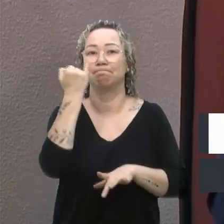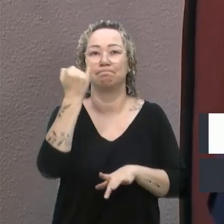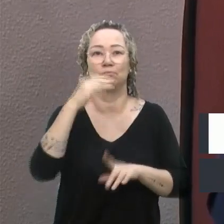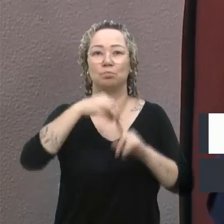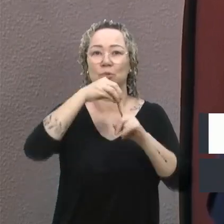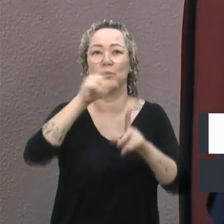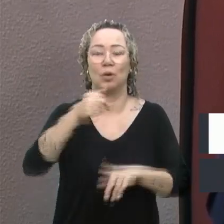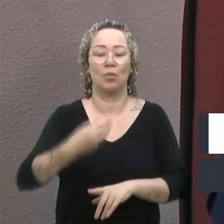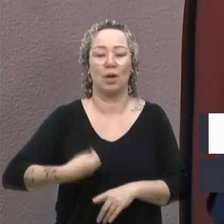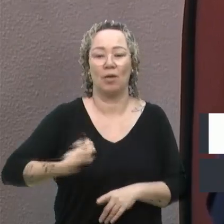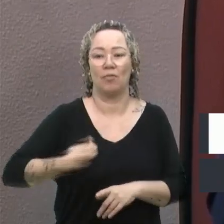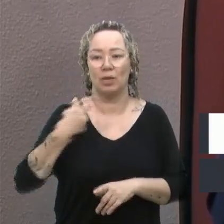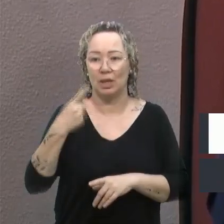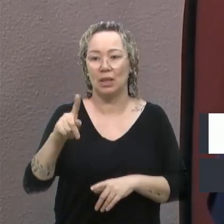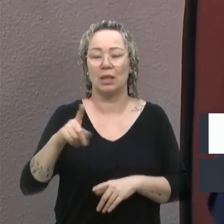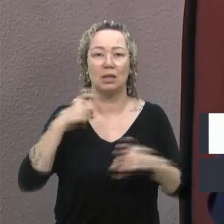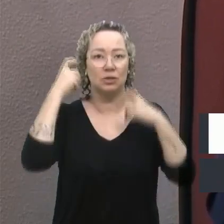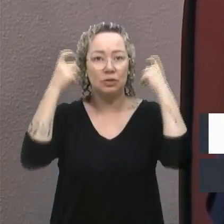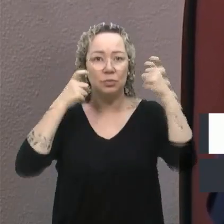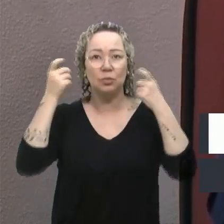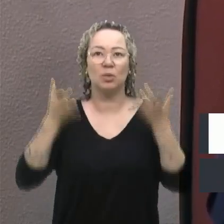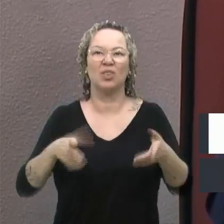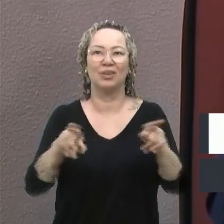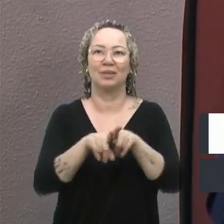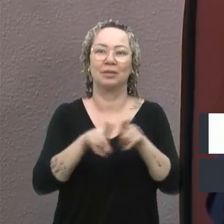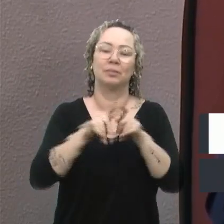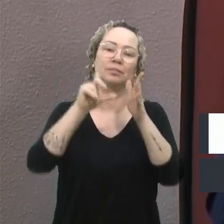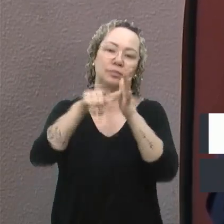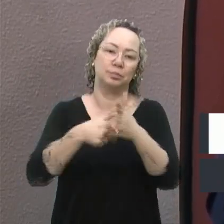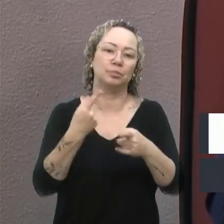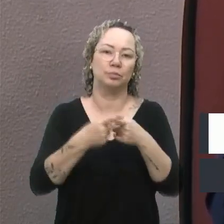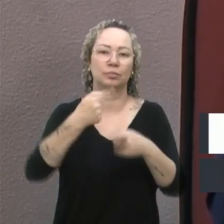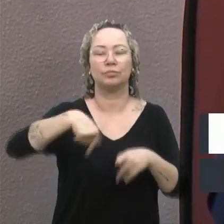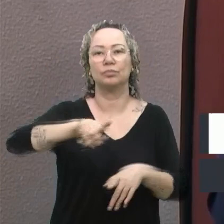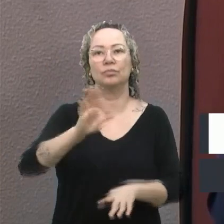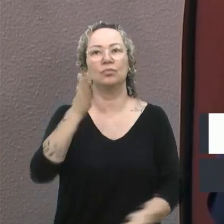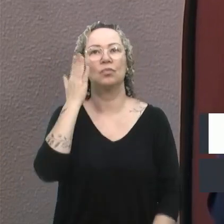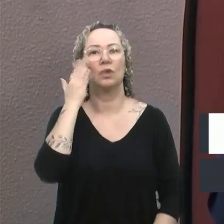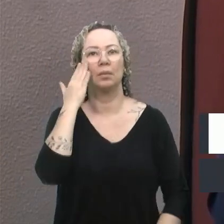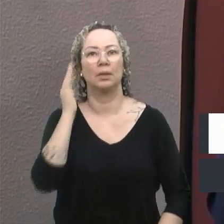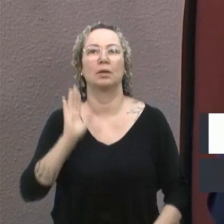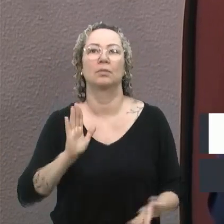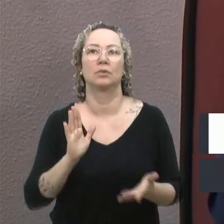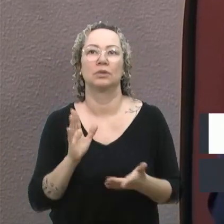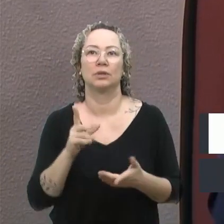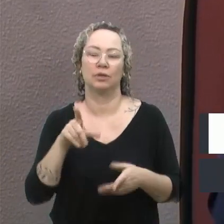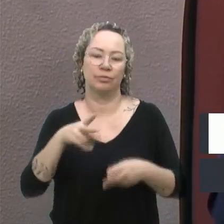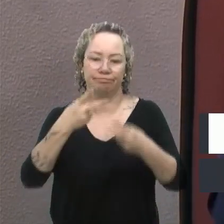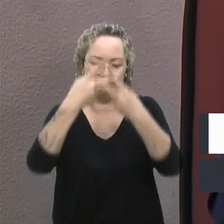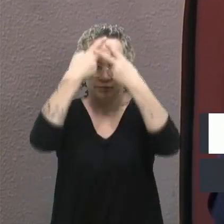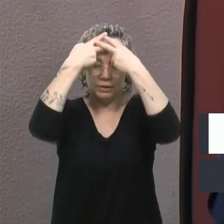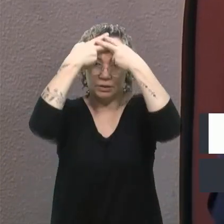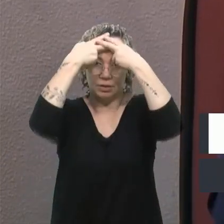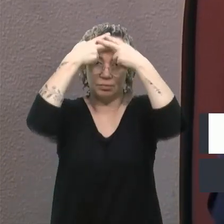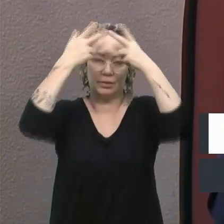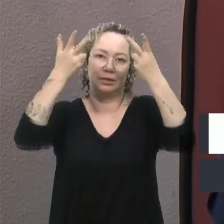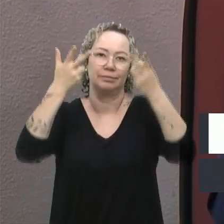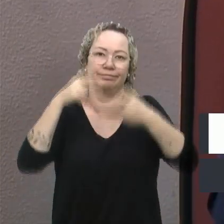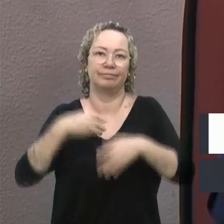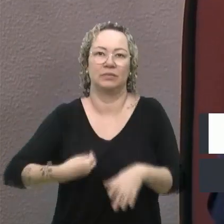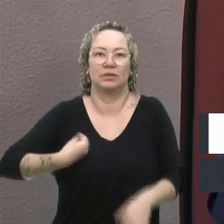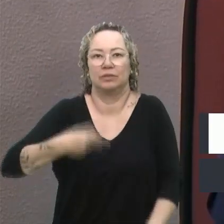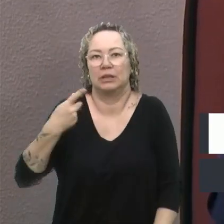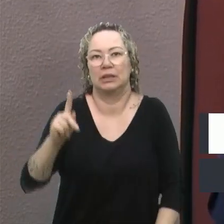gente se preocupa agora também posterior, porque a gente sabe, né, que vai ficar uma marca, né, na vida dele, infelizmente